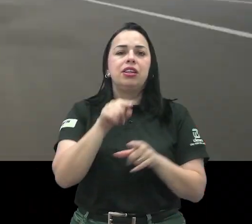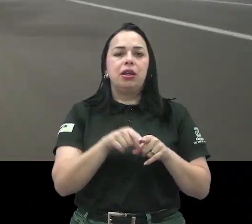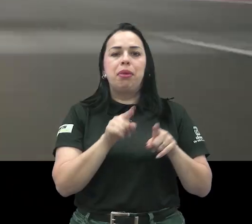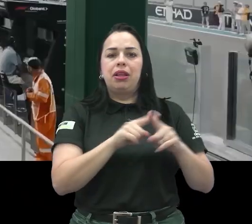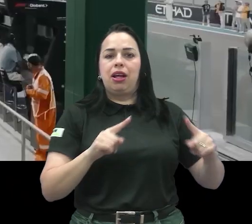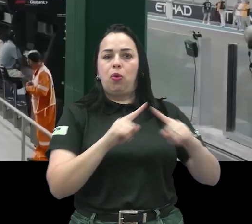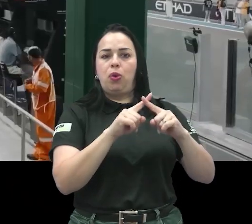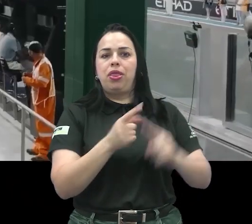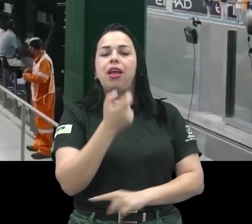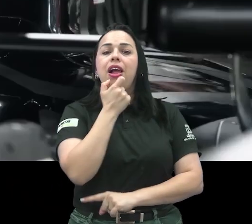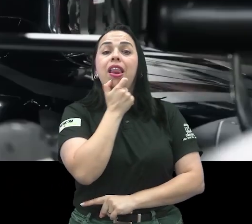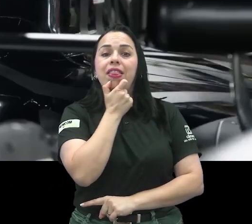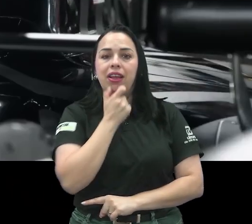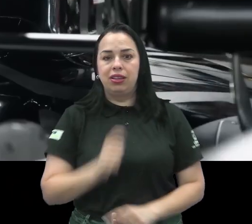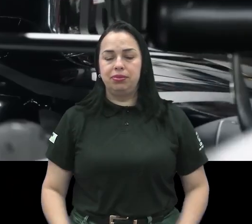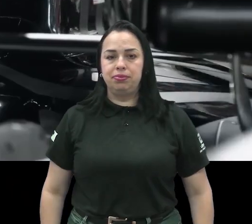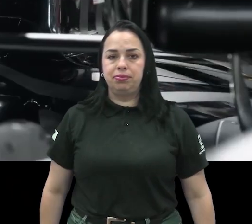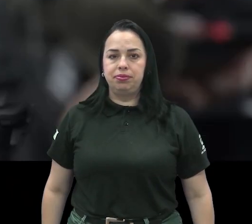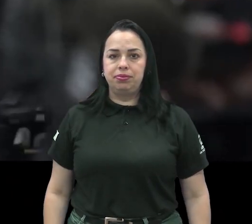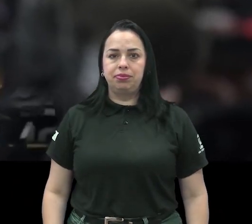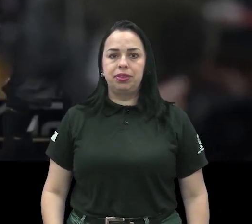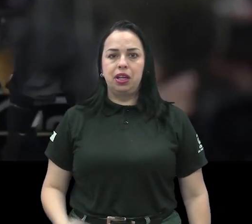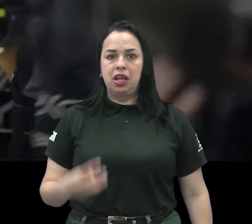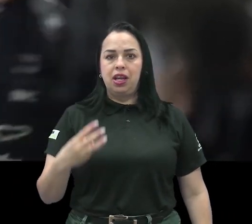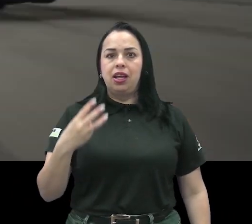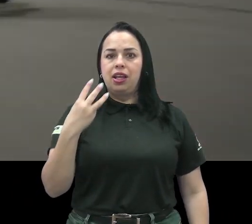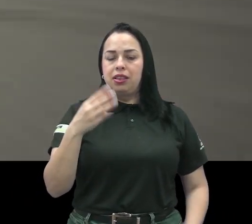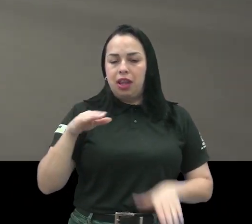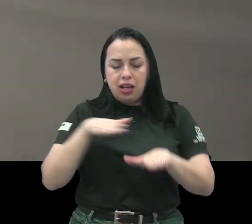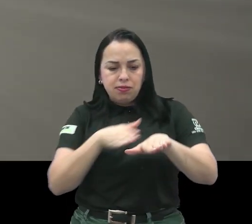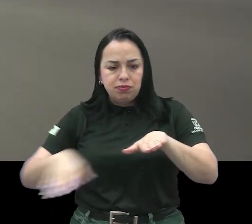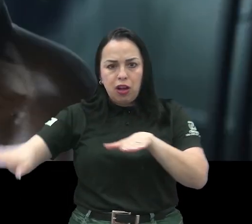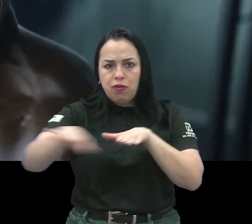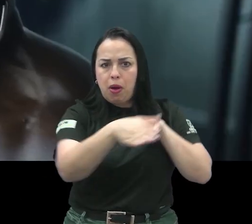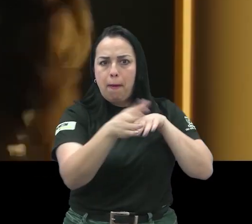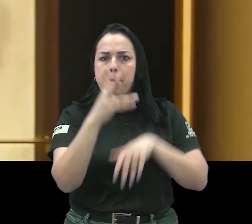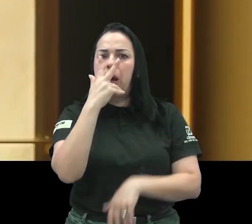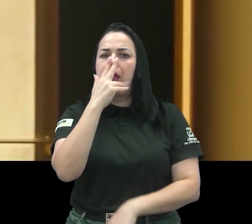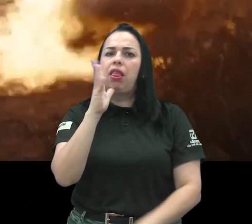Inglaterra. 3 laps to lifetime.